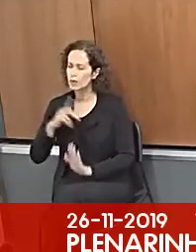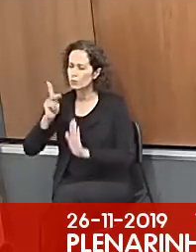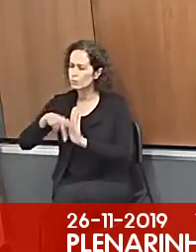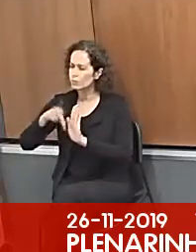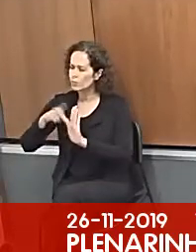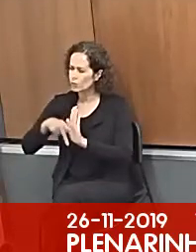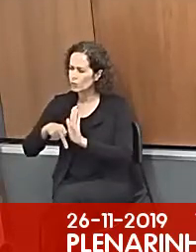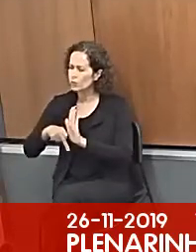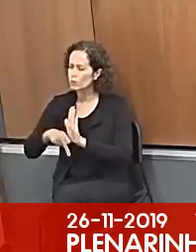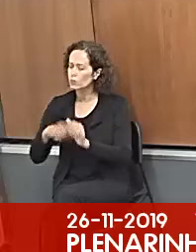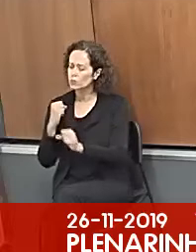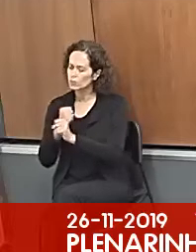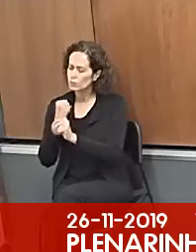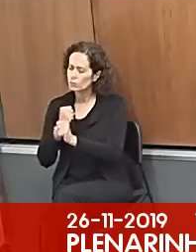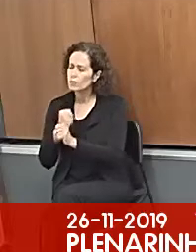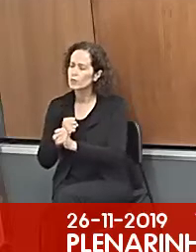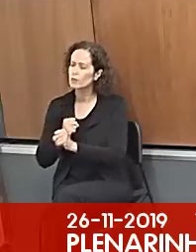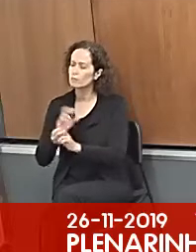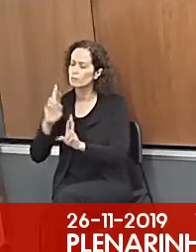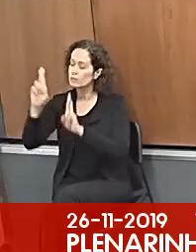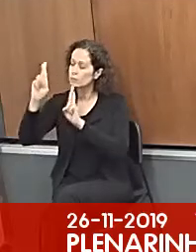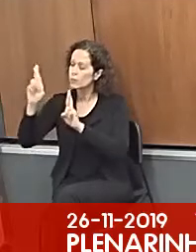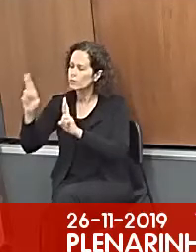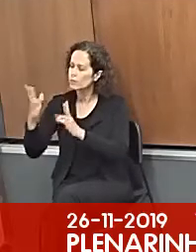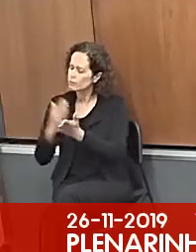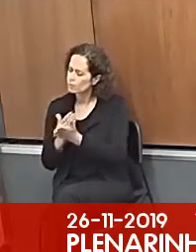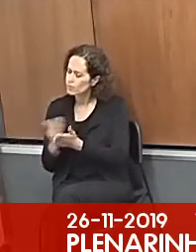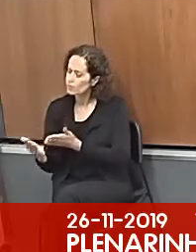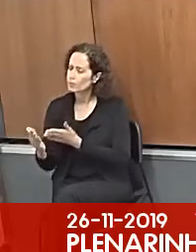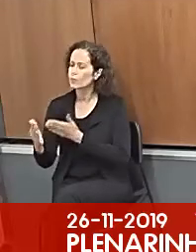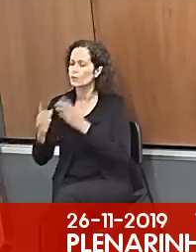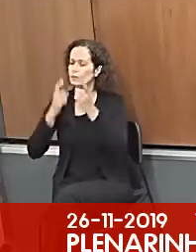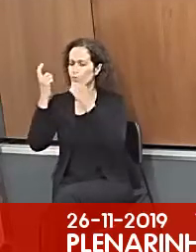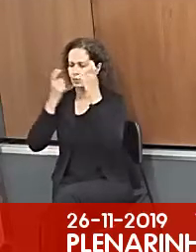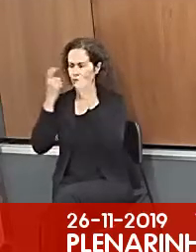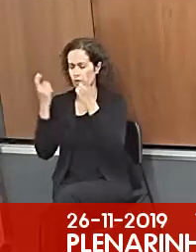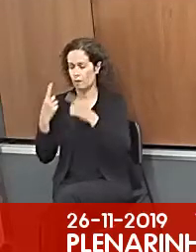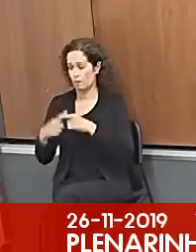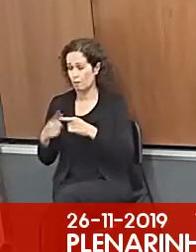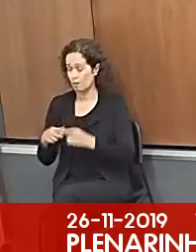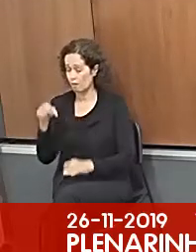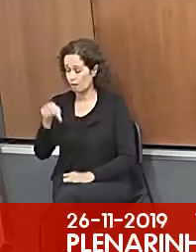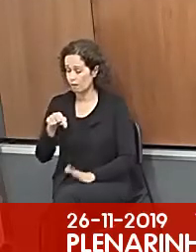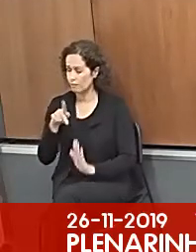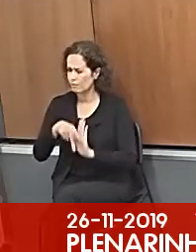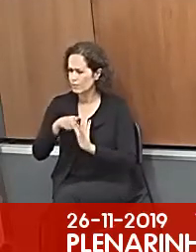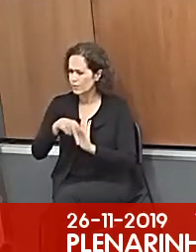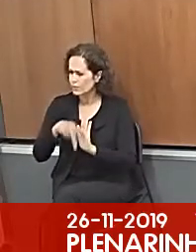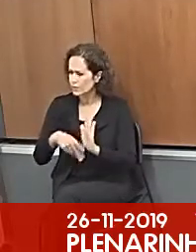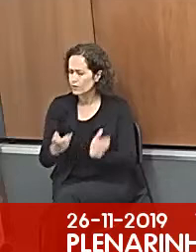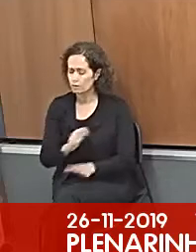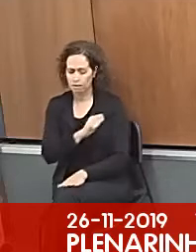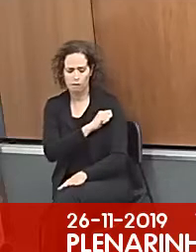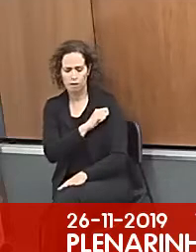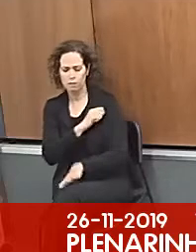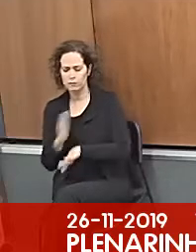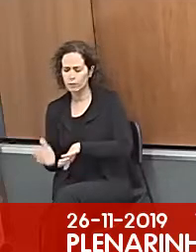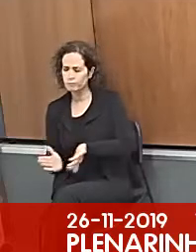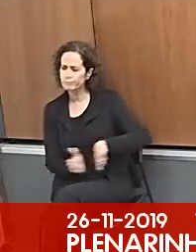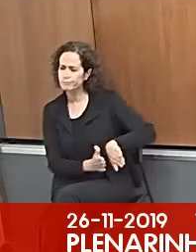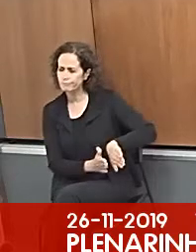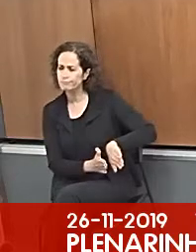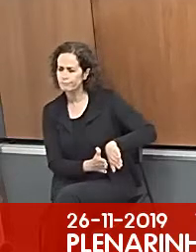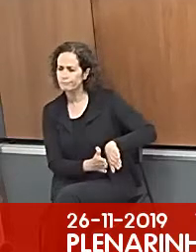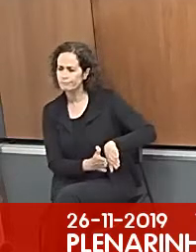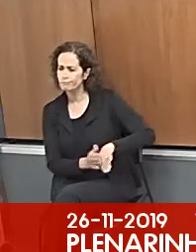foi que começou a preocupar com esse alunado, porque lá no projeto esse alunado ficou num canto lá